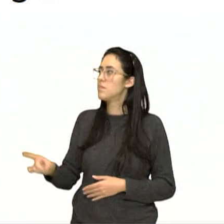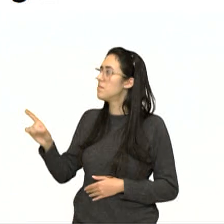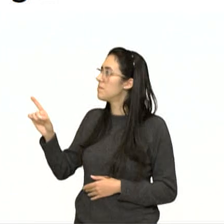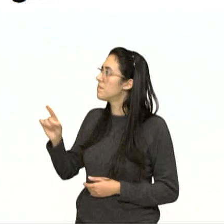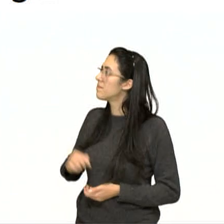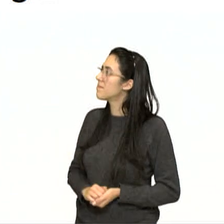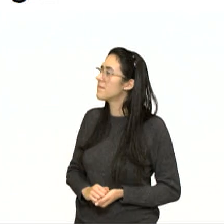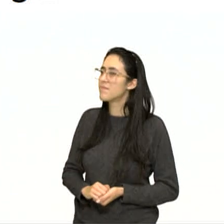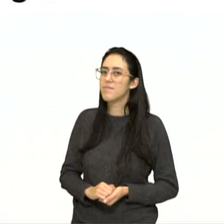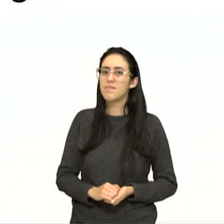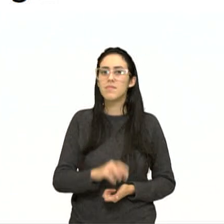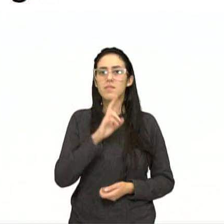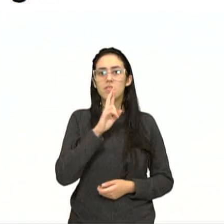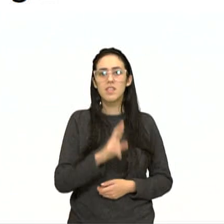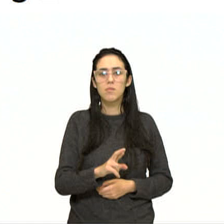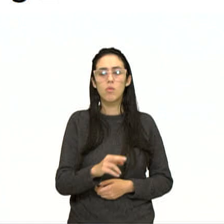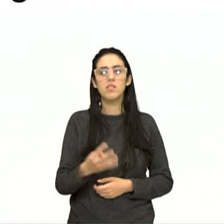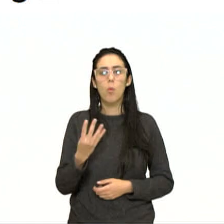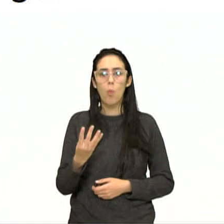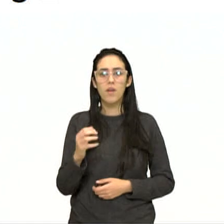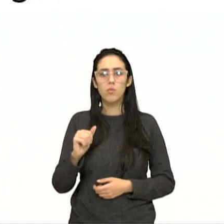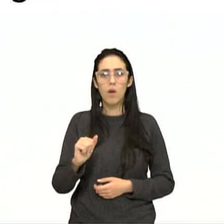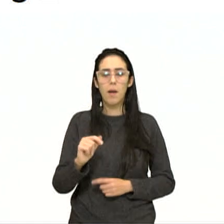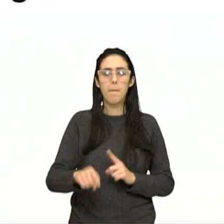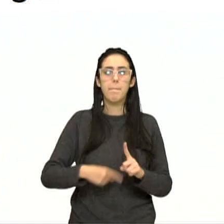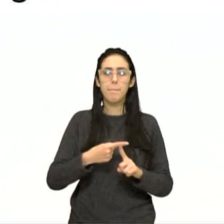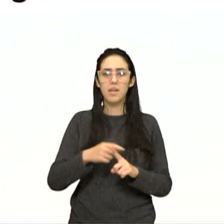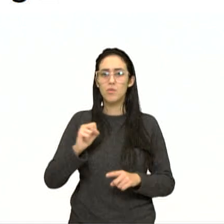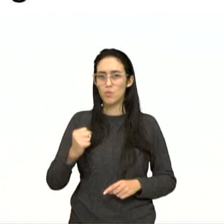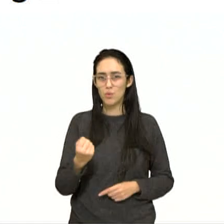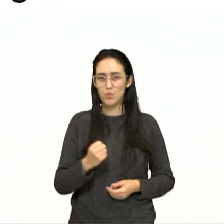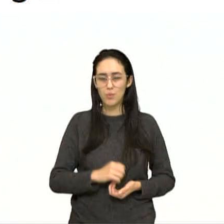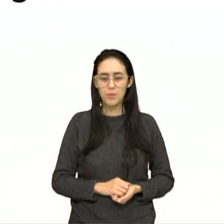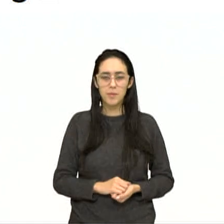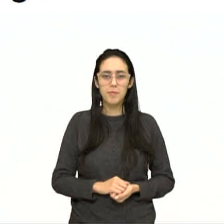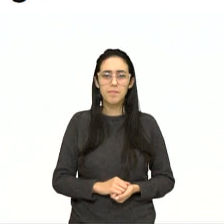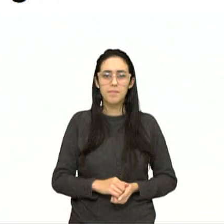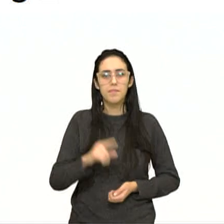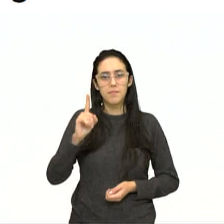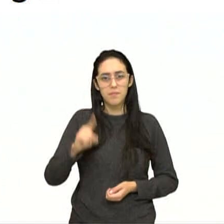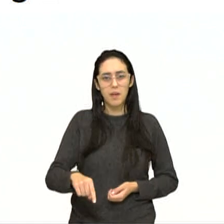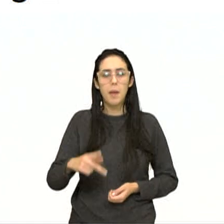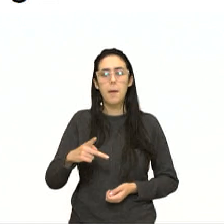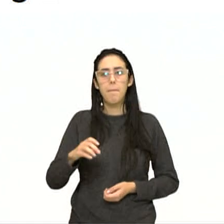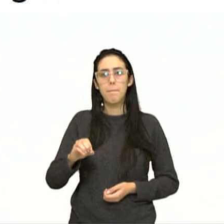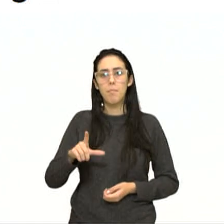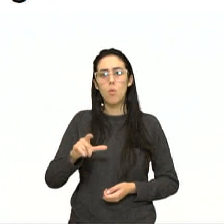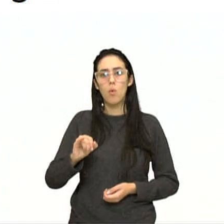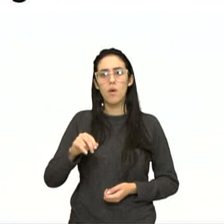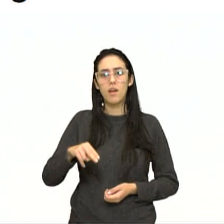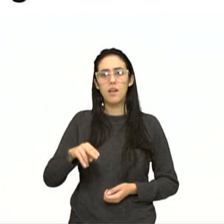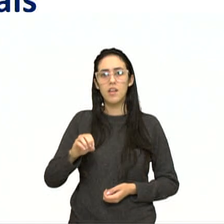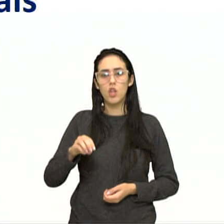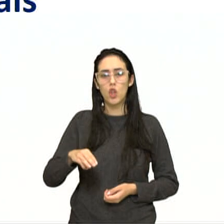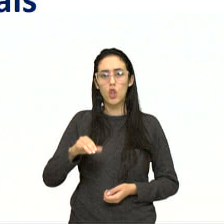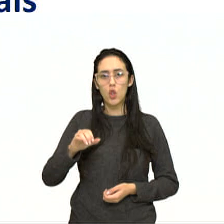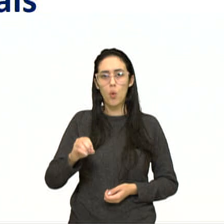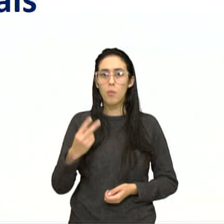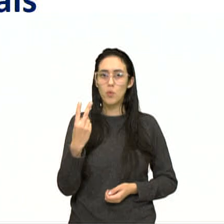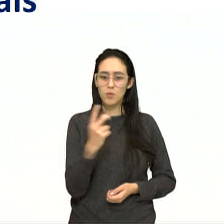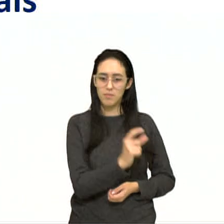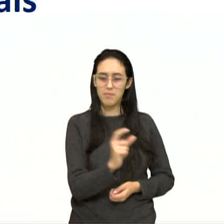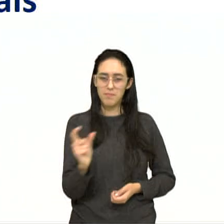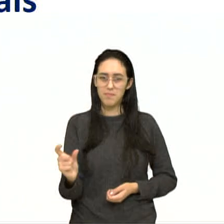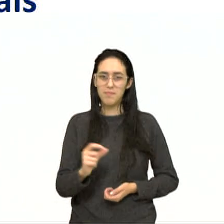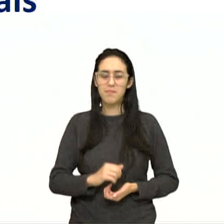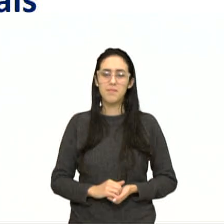ficou representado pela sentença 4A mais 8, que é um polinômio de 2 termos. Para